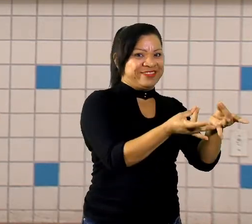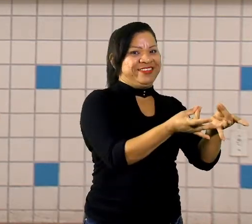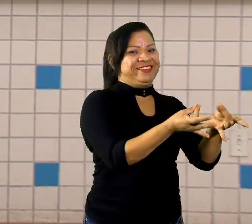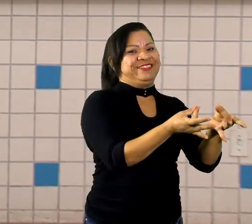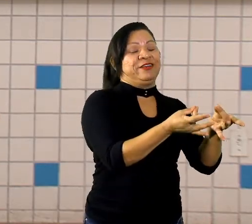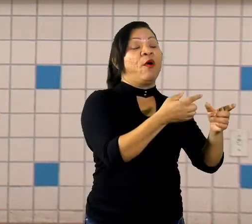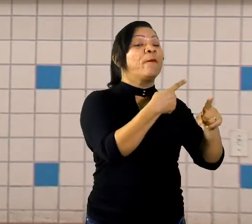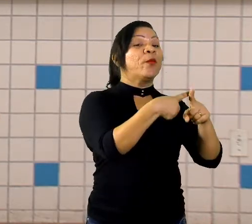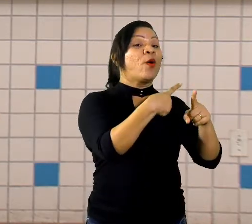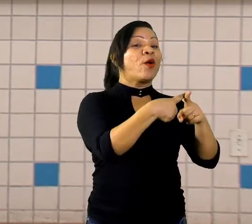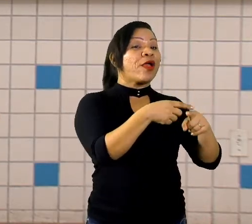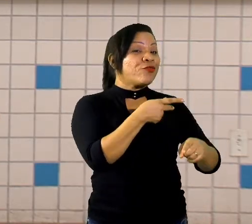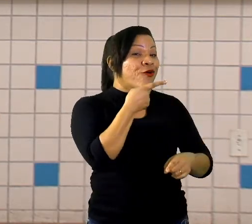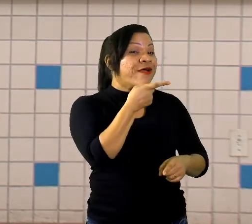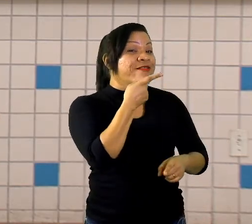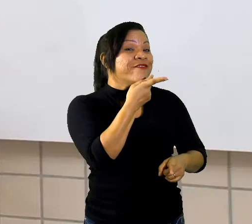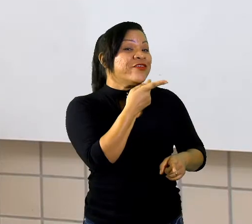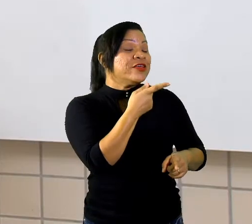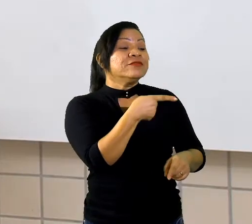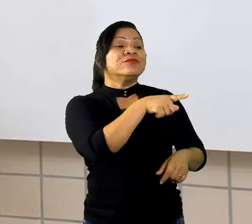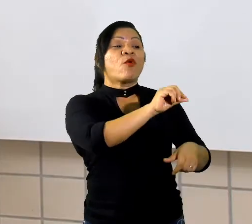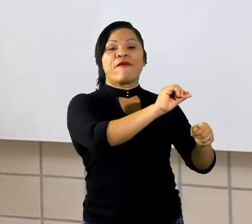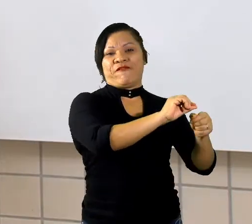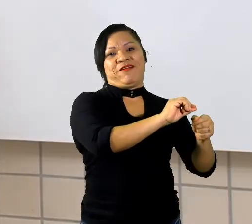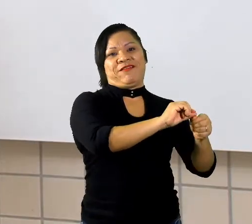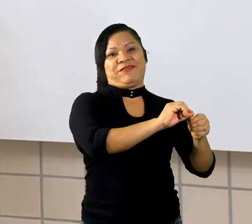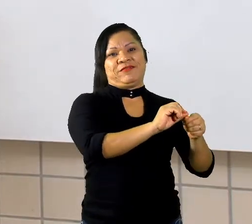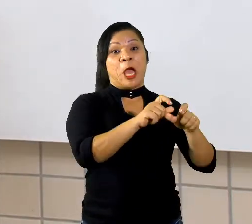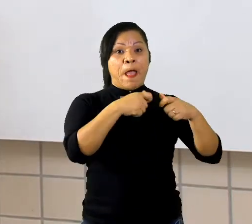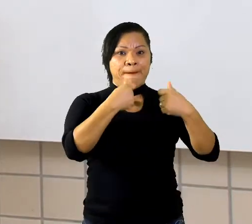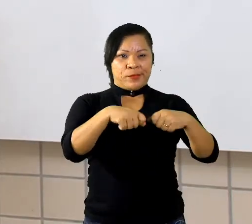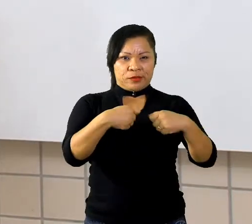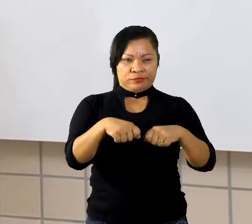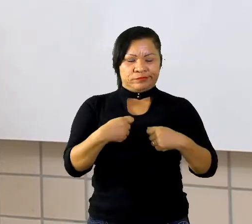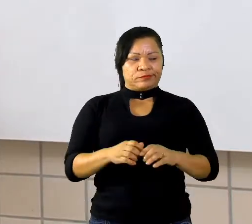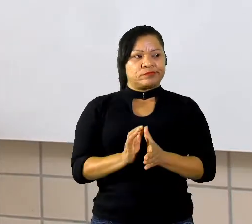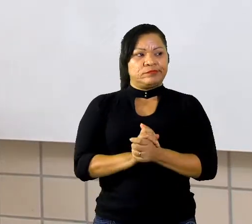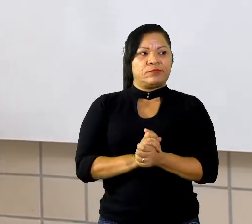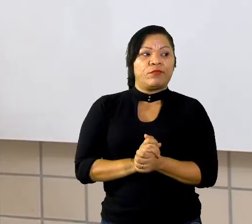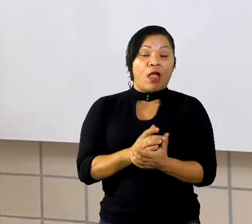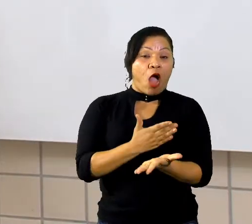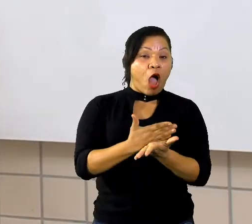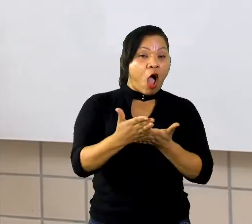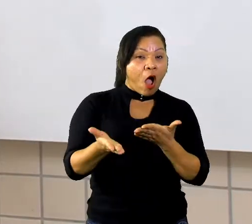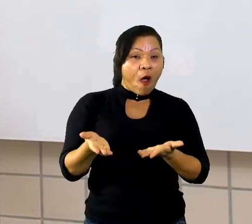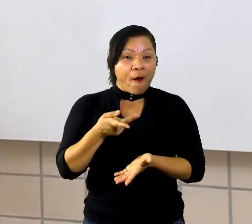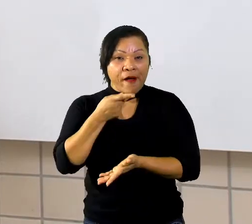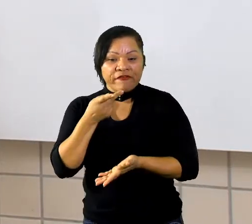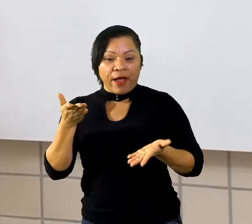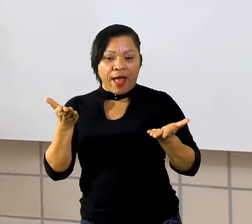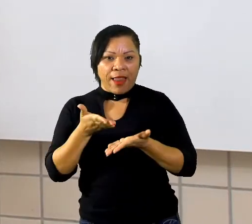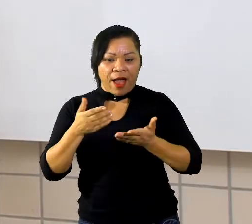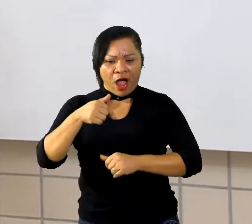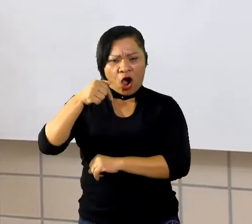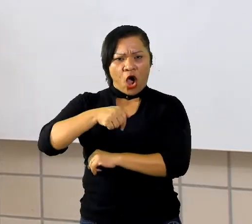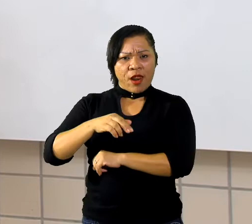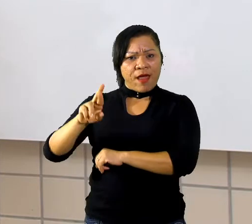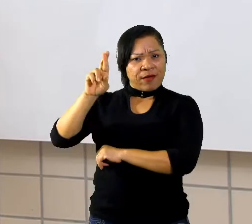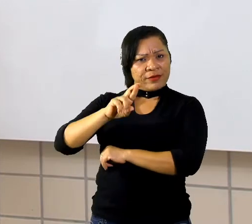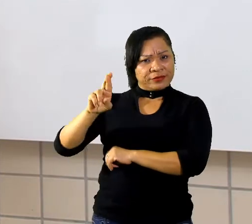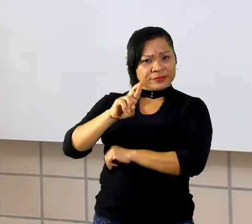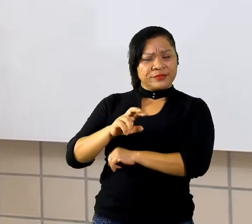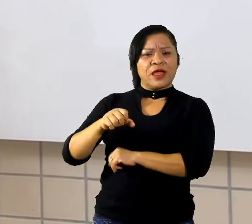diz e no que ele faz. Precisamos começar a falar agora um pouquinho sobre a nossa região, a região do estado